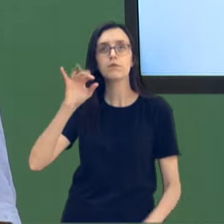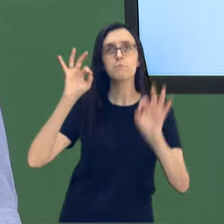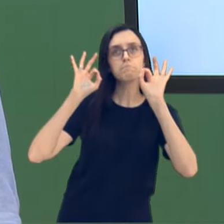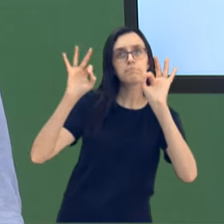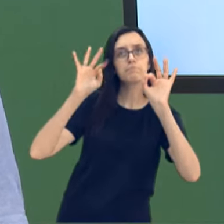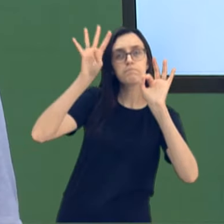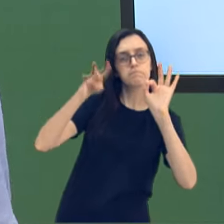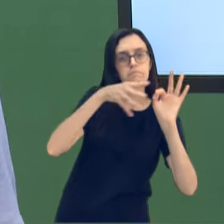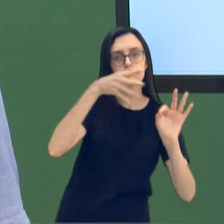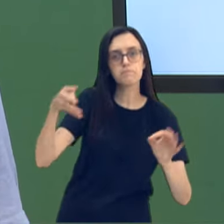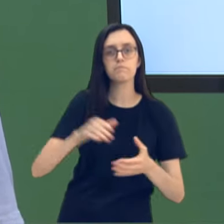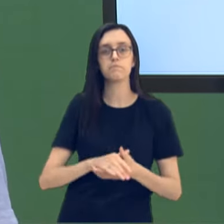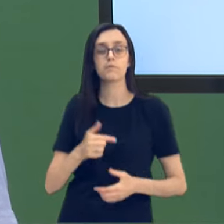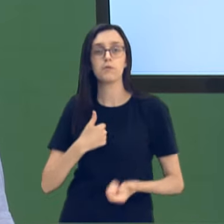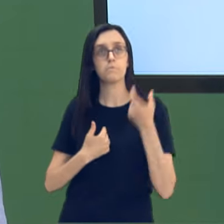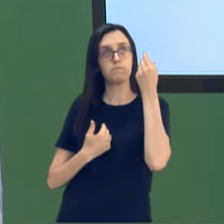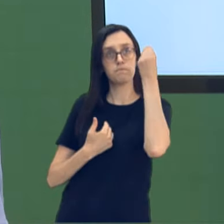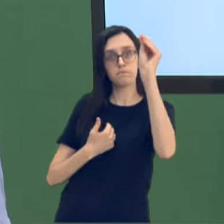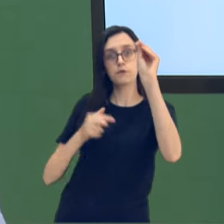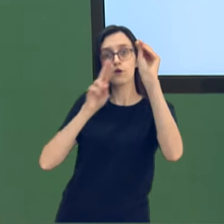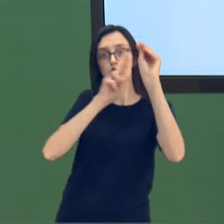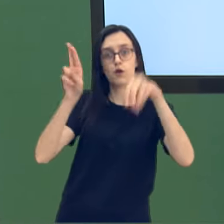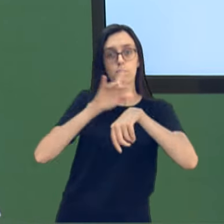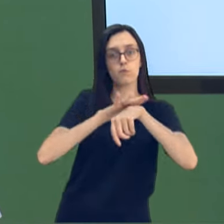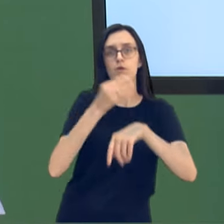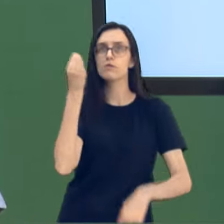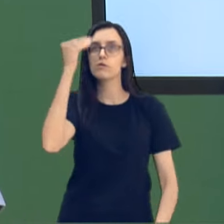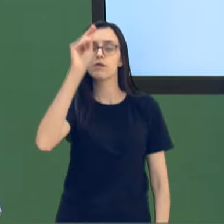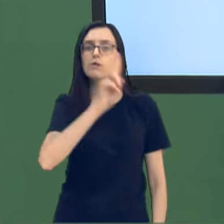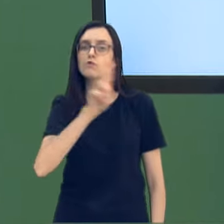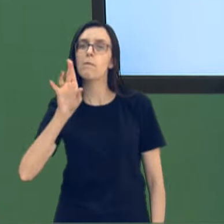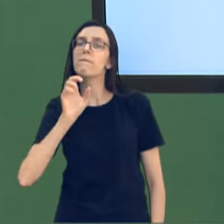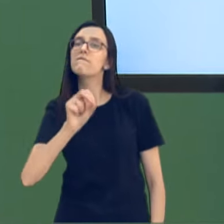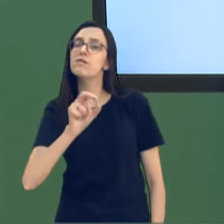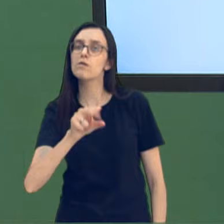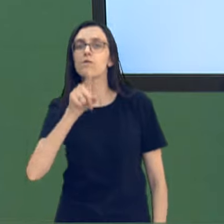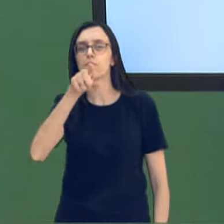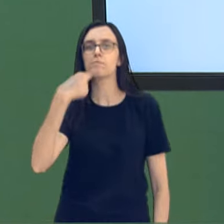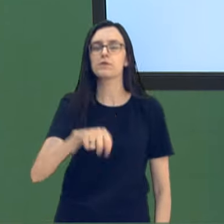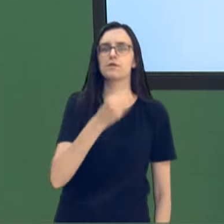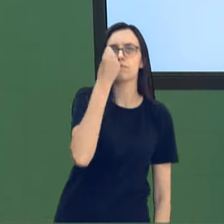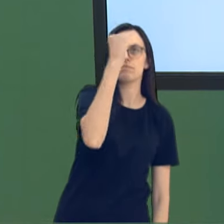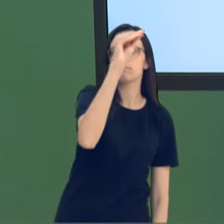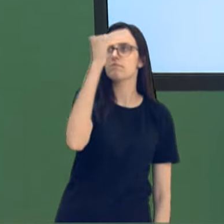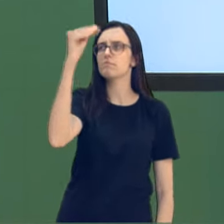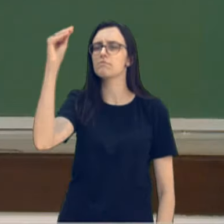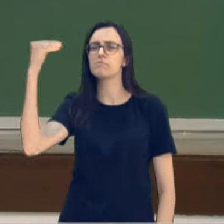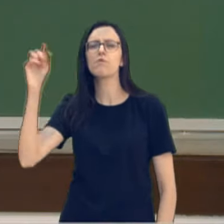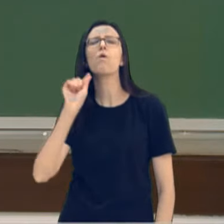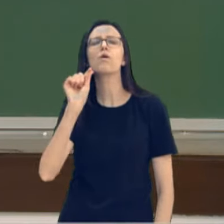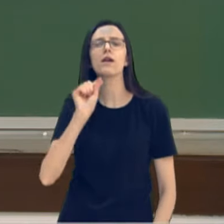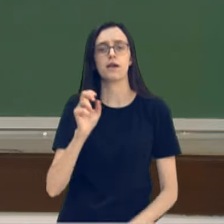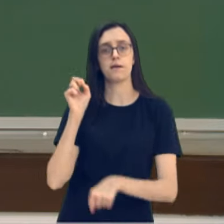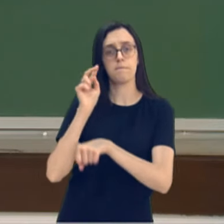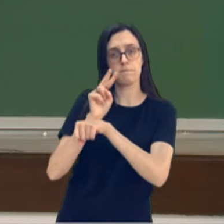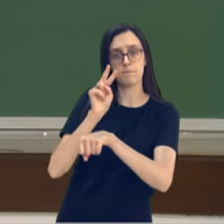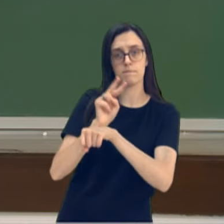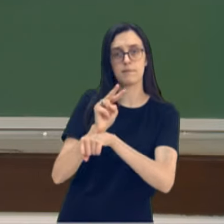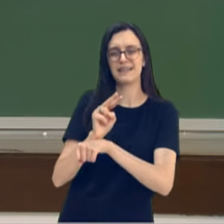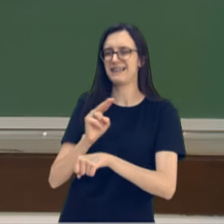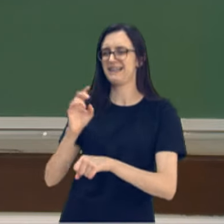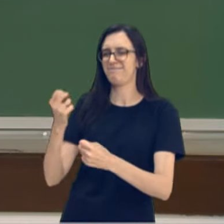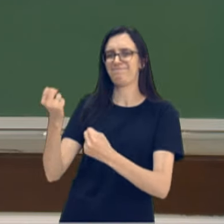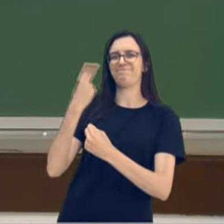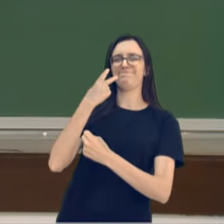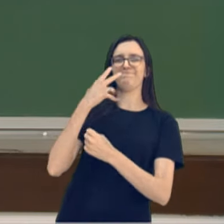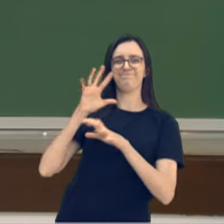Lembra? Eu dizia o nome da doença, o nome do vírus. E vocês preenchiam os outros 3 campos: prevenção, contaminação